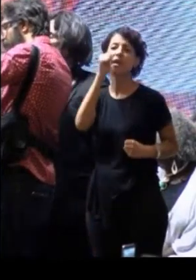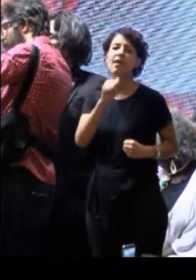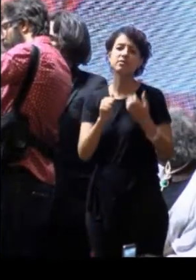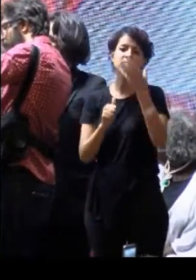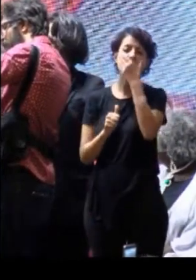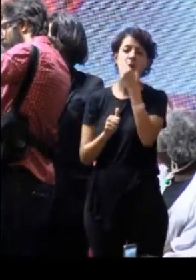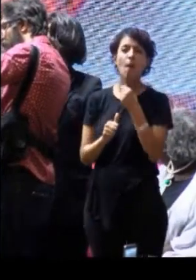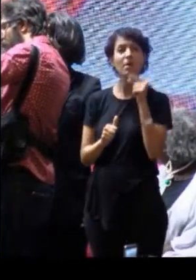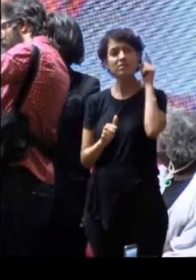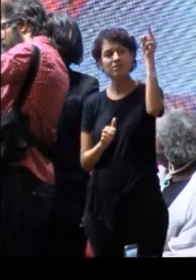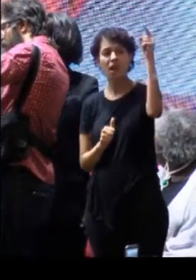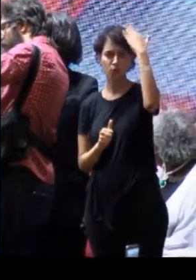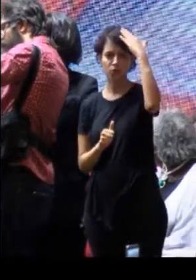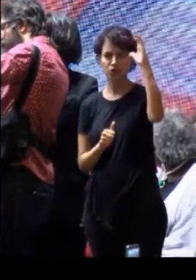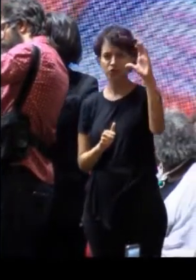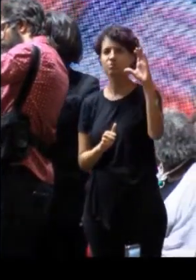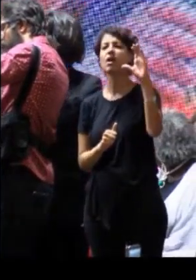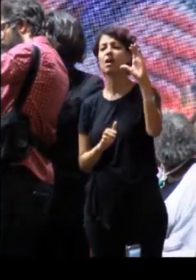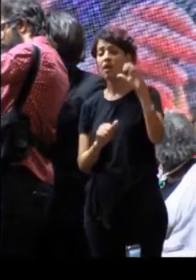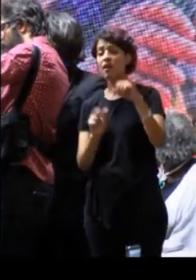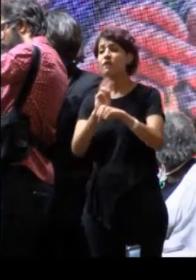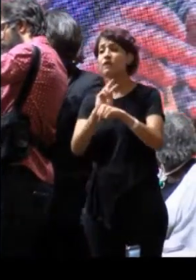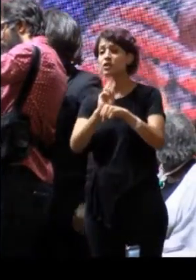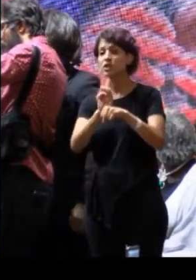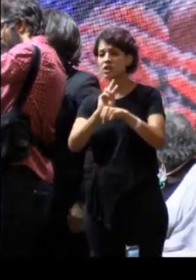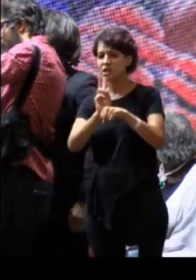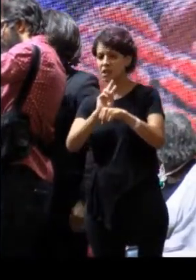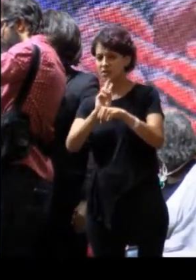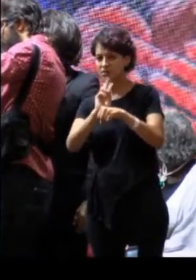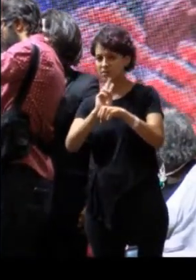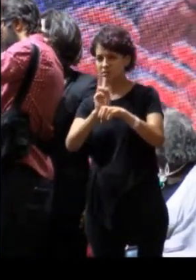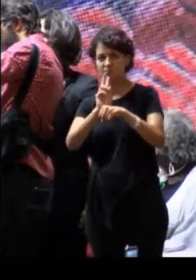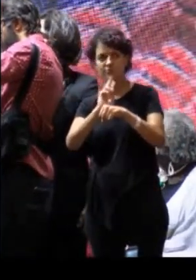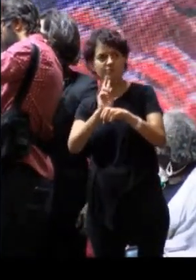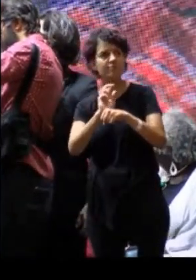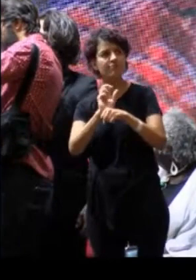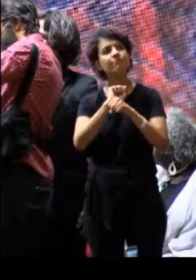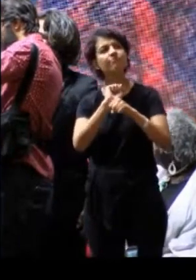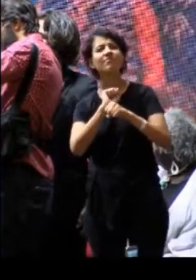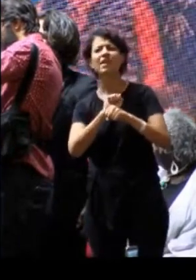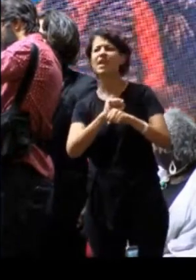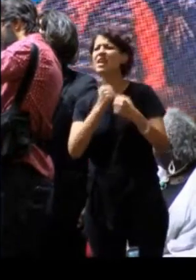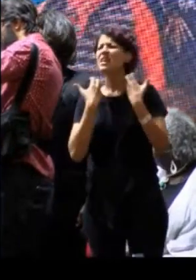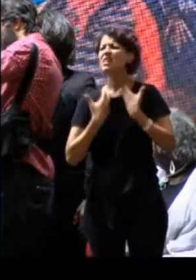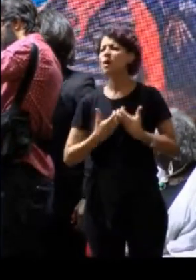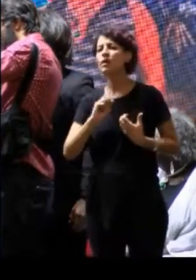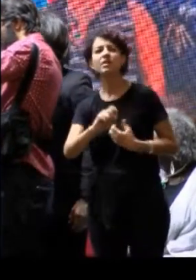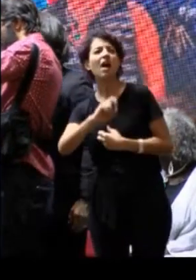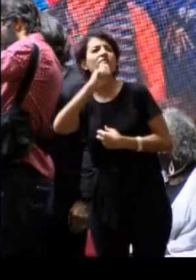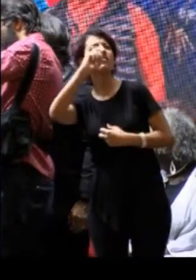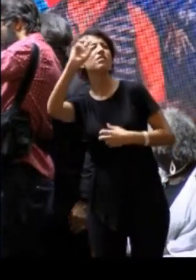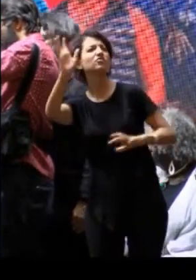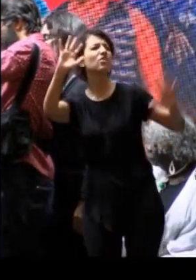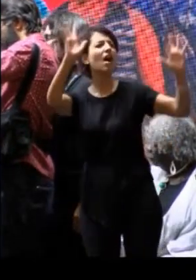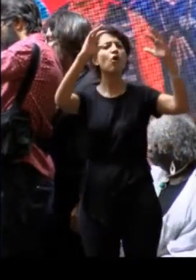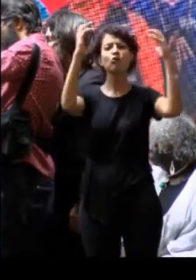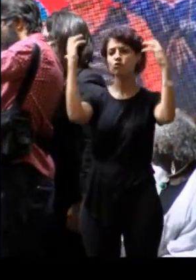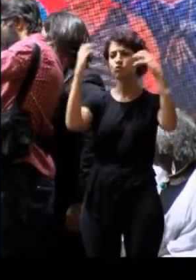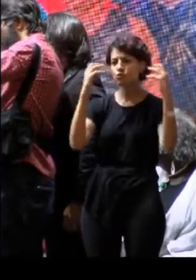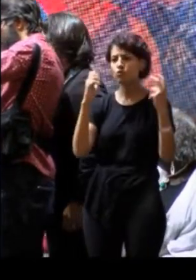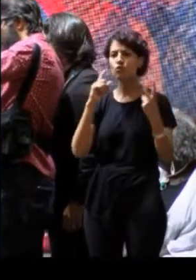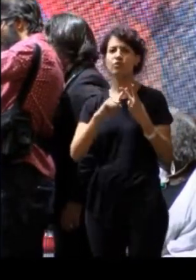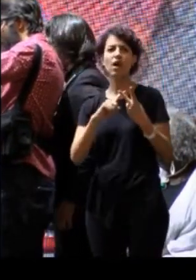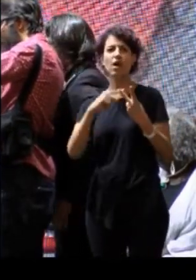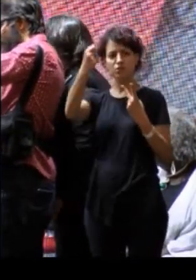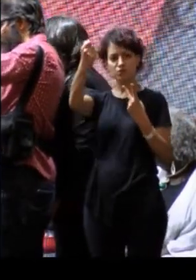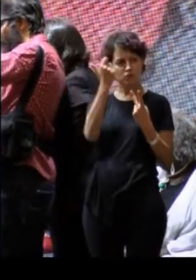daqueles homens que na vigília em Curitiba eram incansáveis, com chuva,